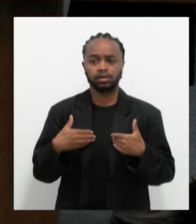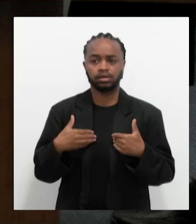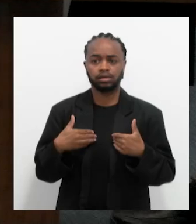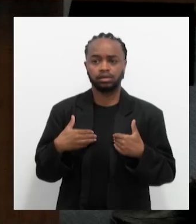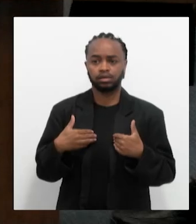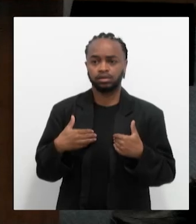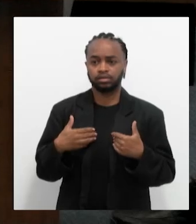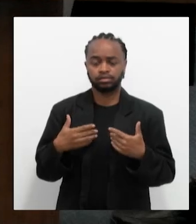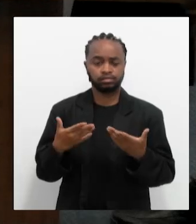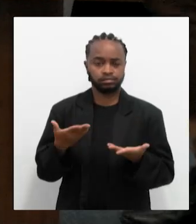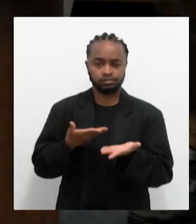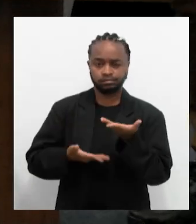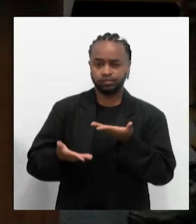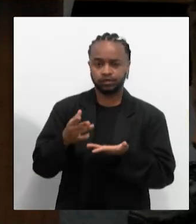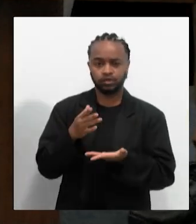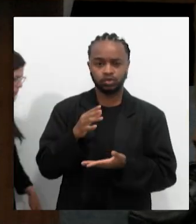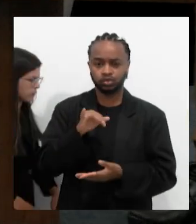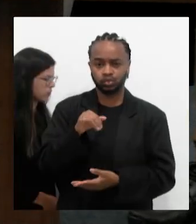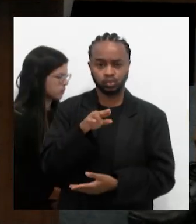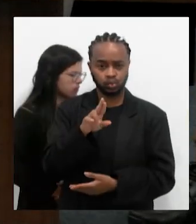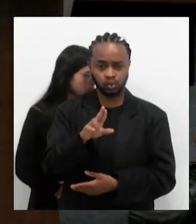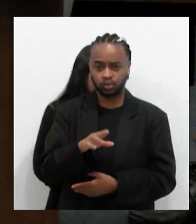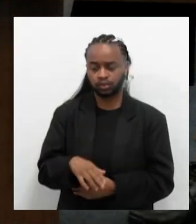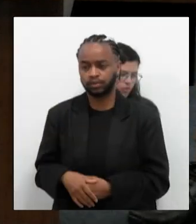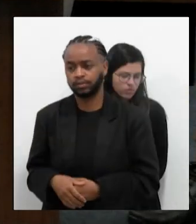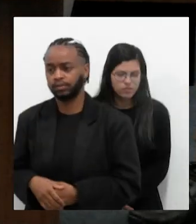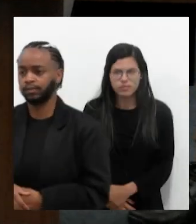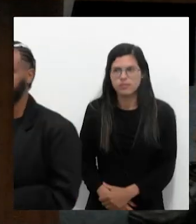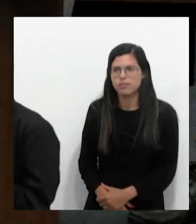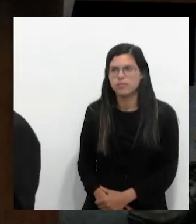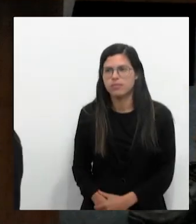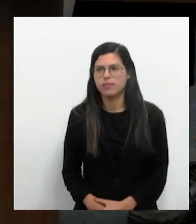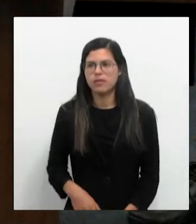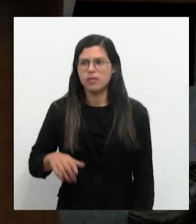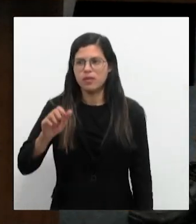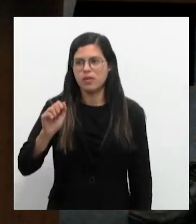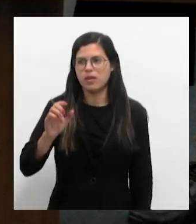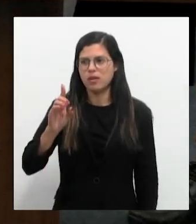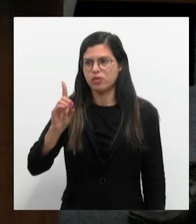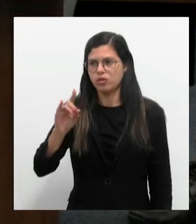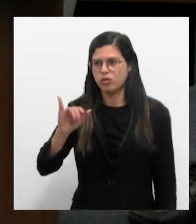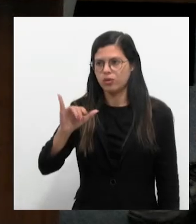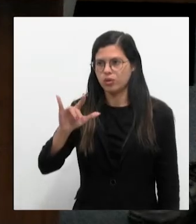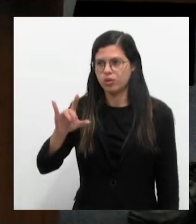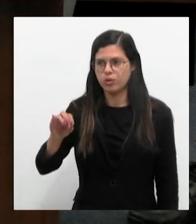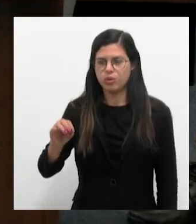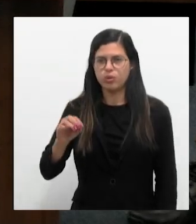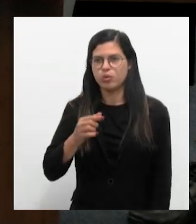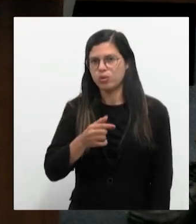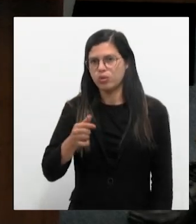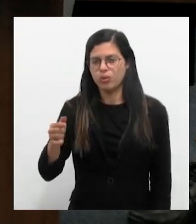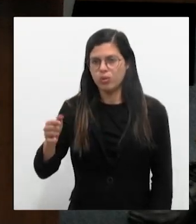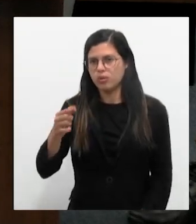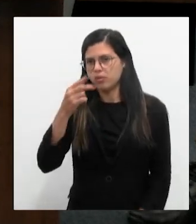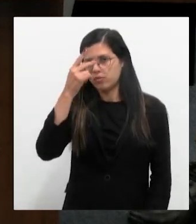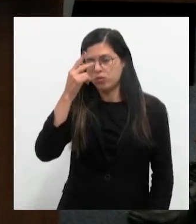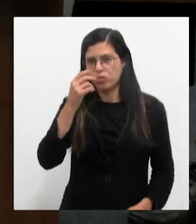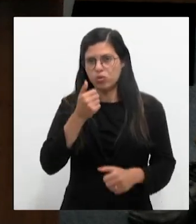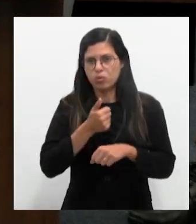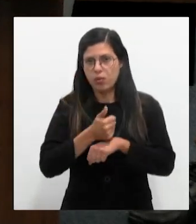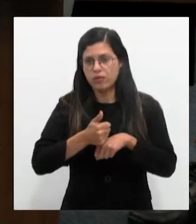Zico, Júnior, Adílio, tantos craques excepcionais que o Flamengo